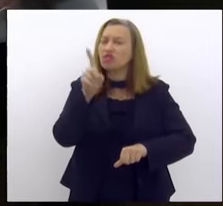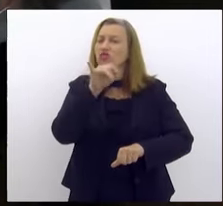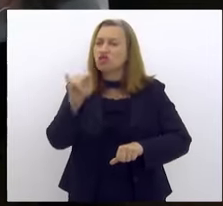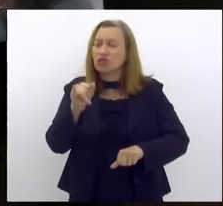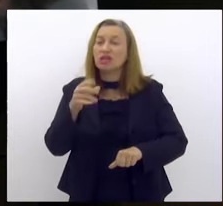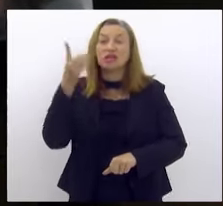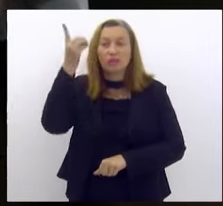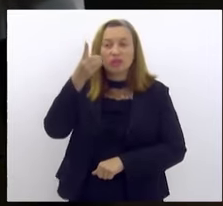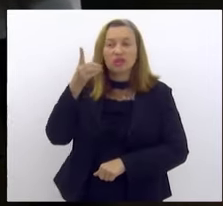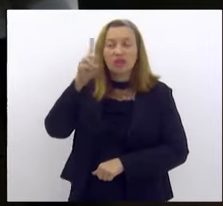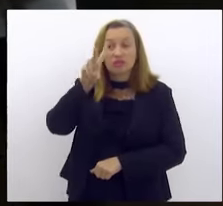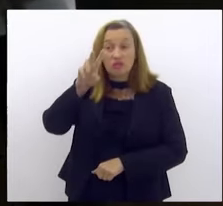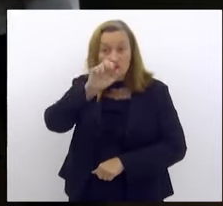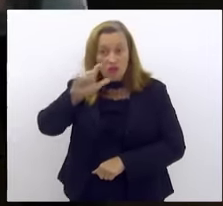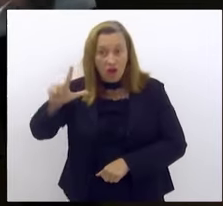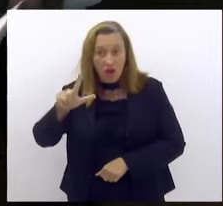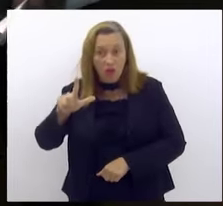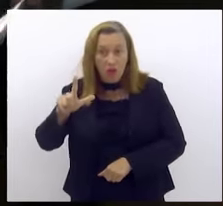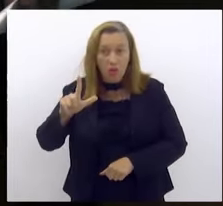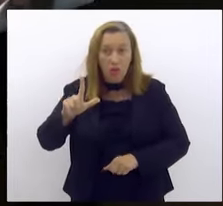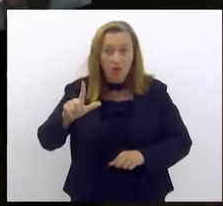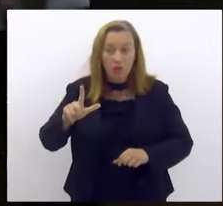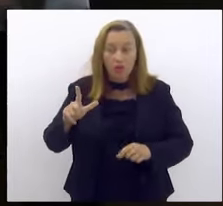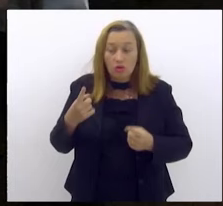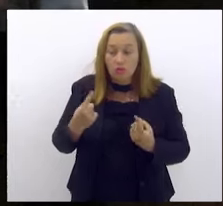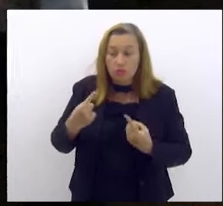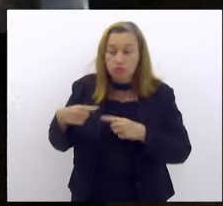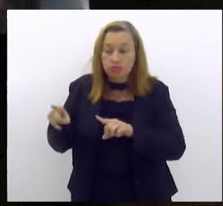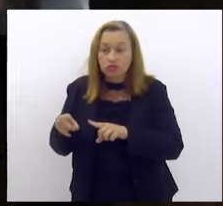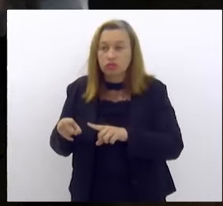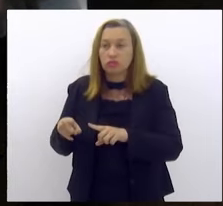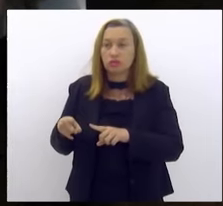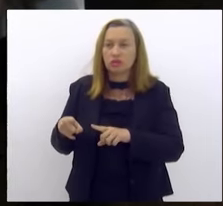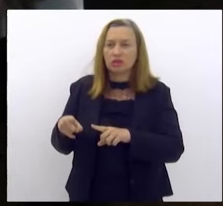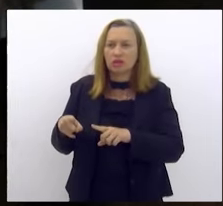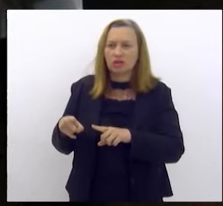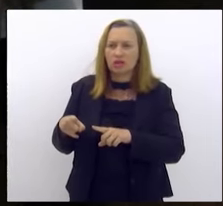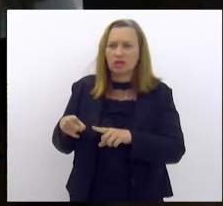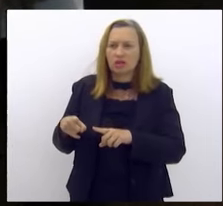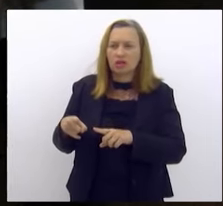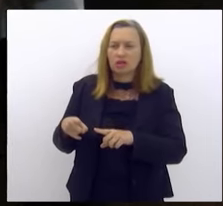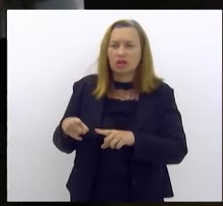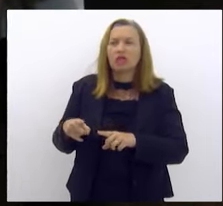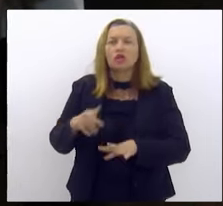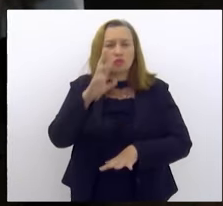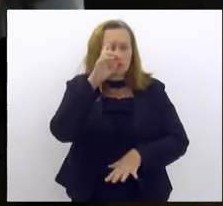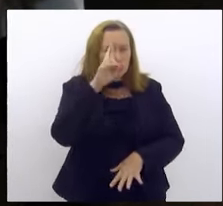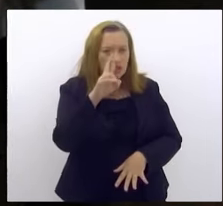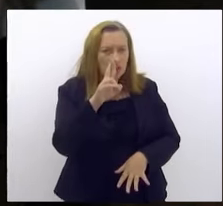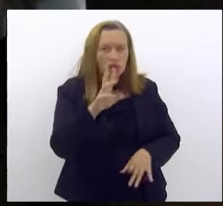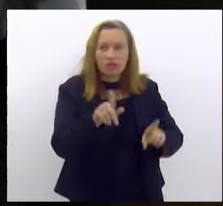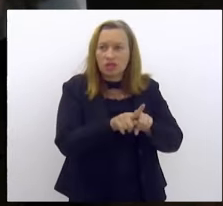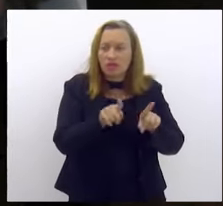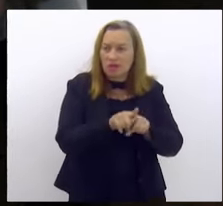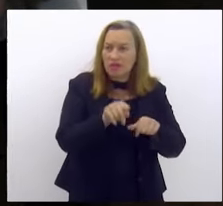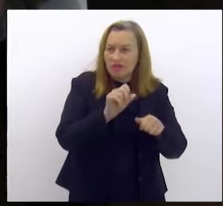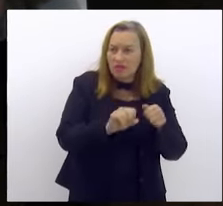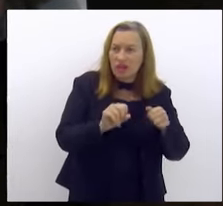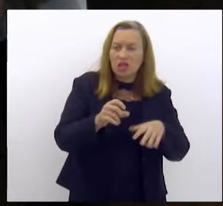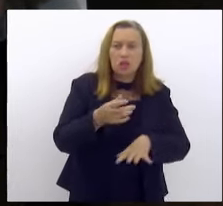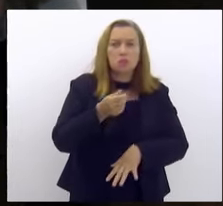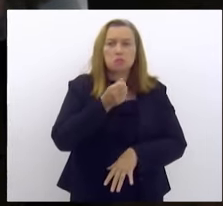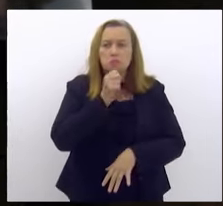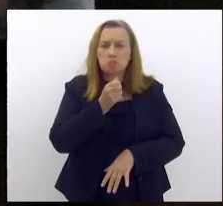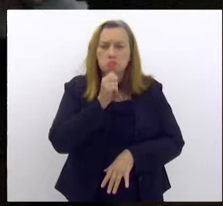Val teve a sua honra atacada, teve a sua prerrogativa parlamentar atacada, e assim como Vossa Excelência faz, nenhum deputado, nenhum colega